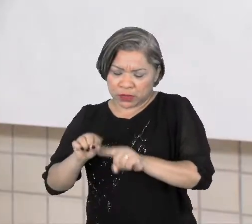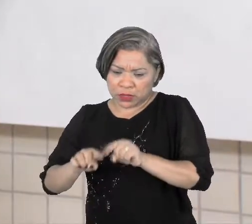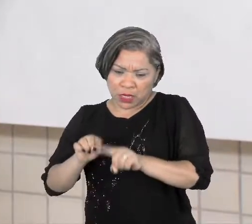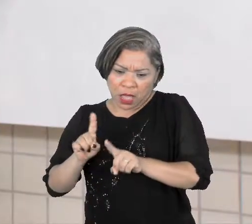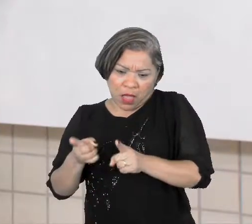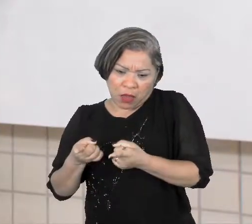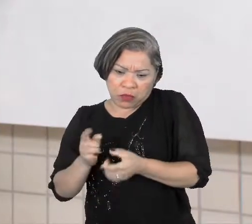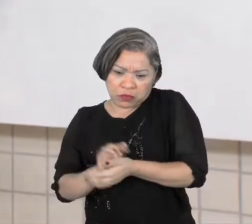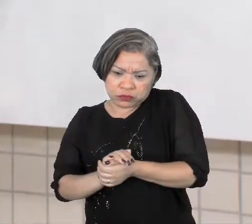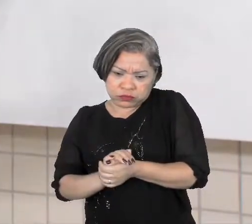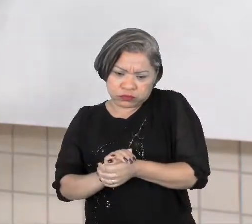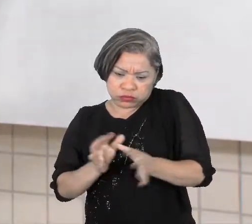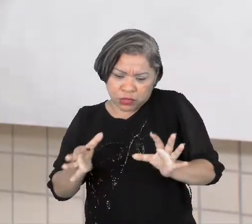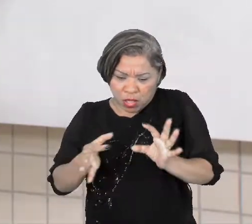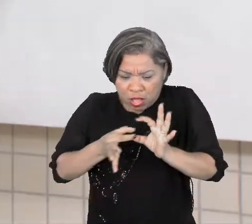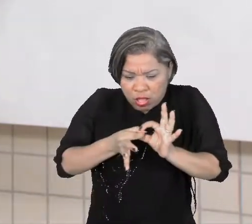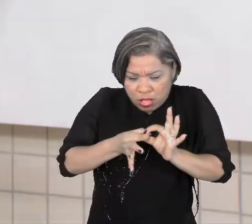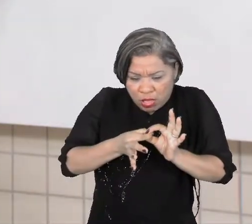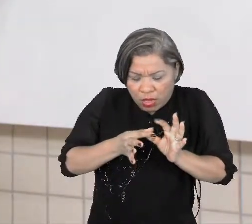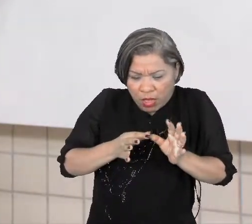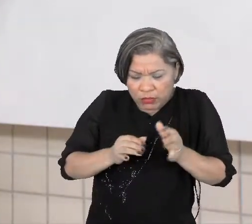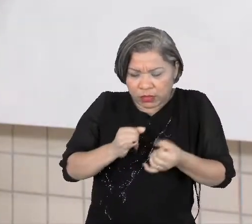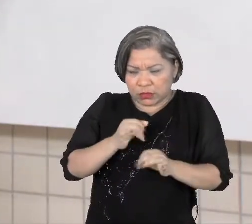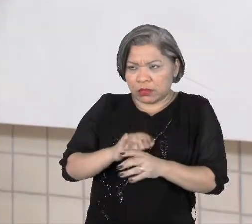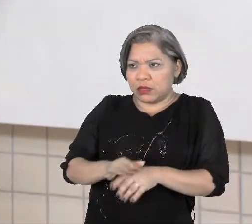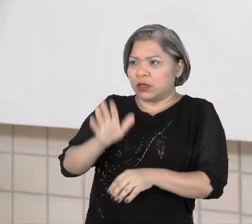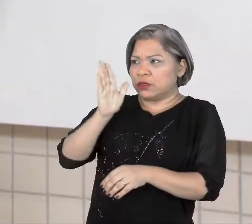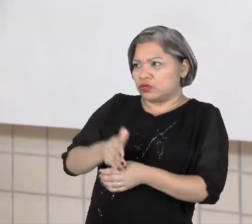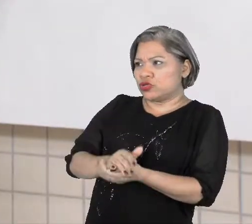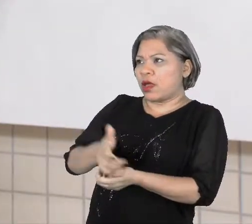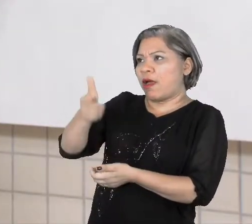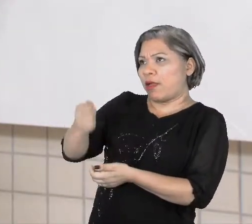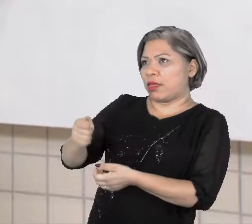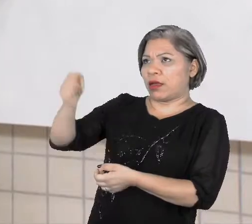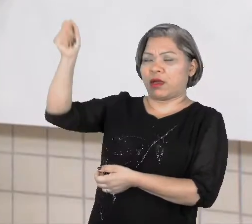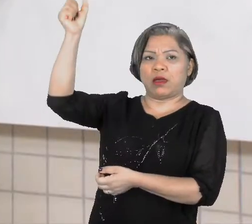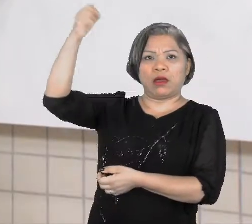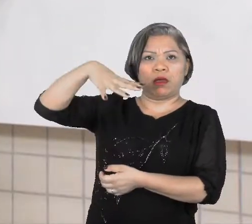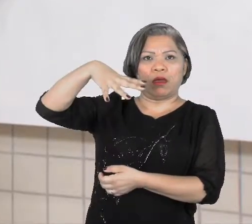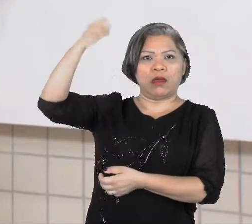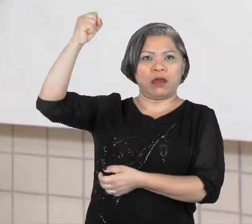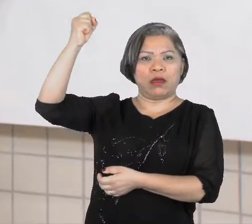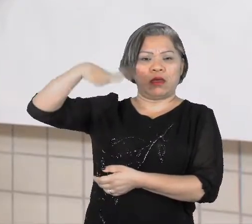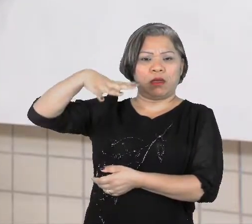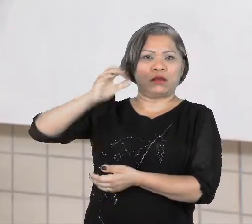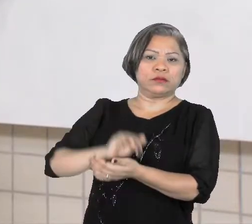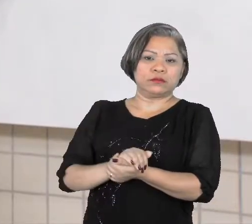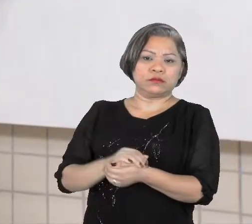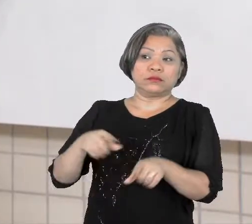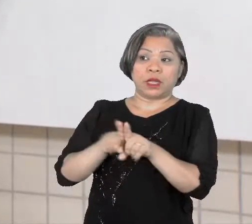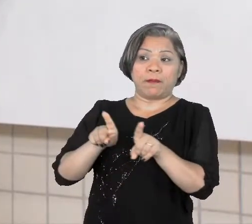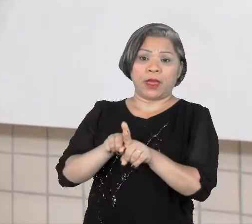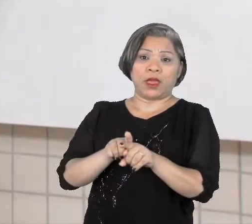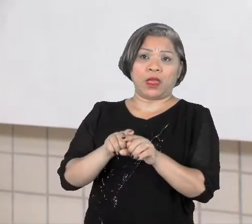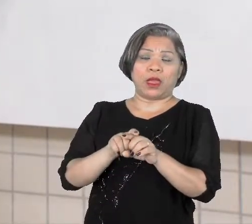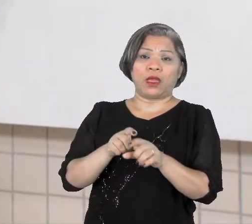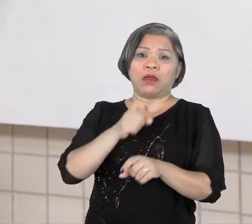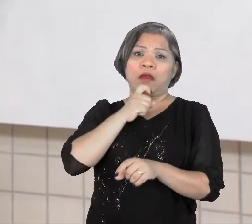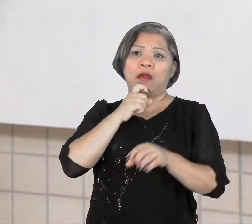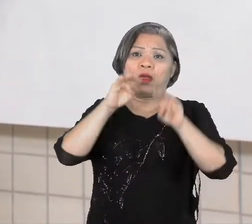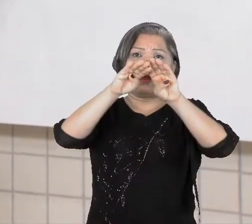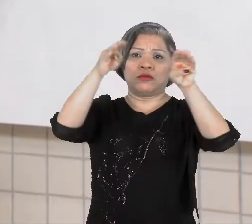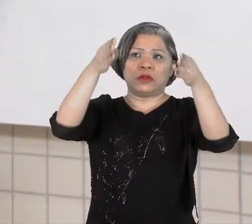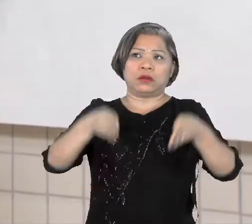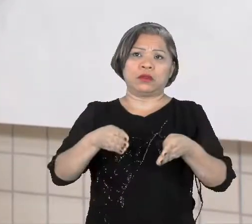micro-ondas, ligar ou desligar uma lâmpada, ligar ou desligar a sua geladeira, a televisão, o